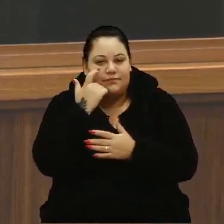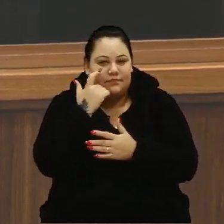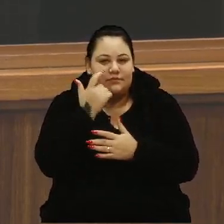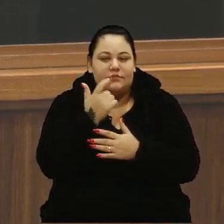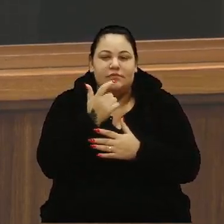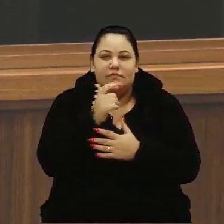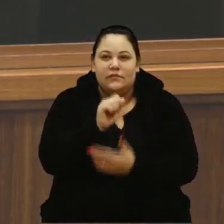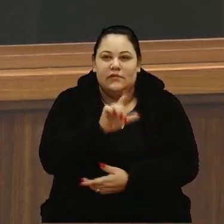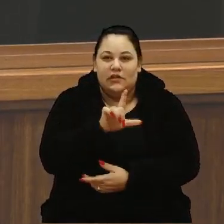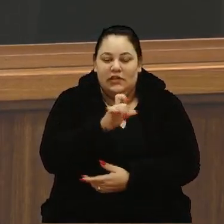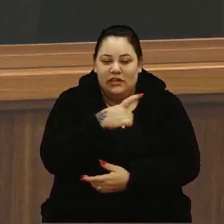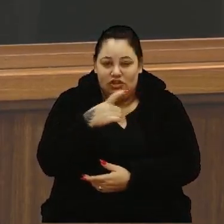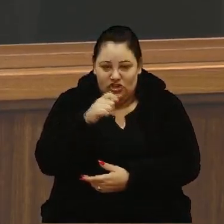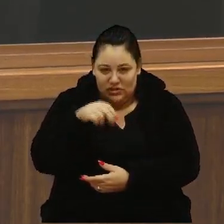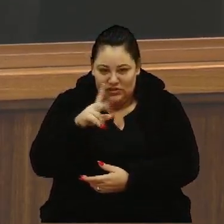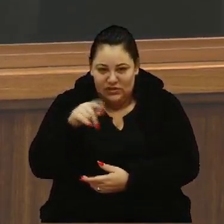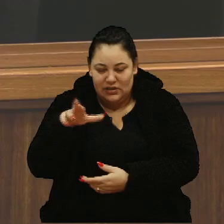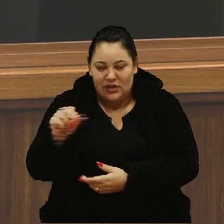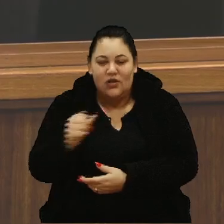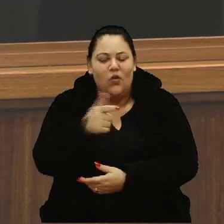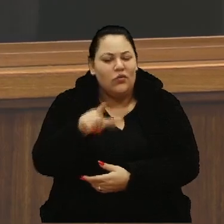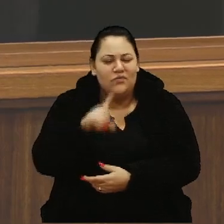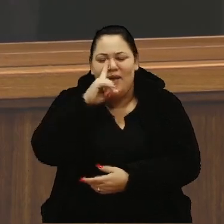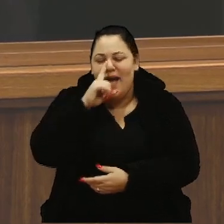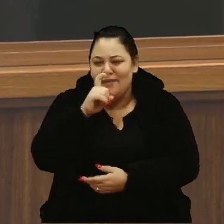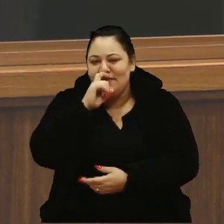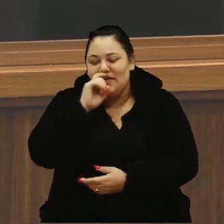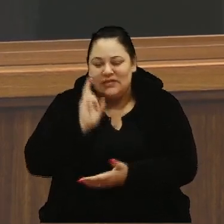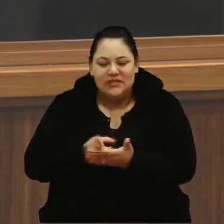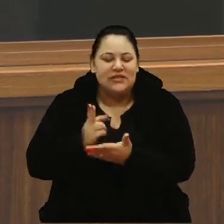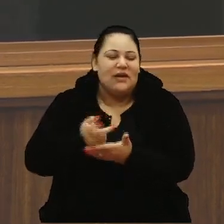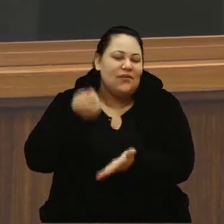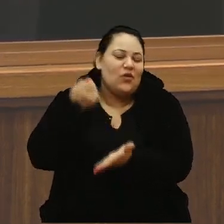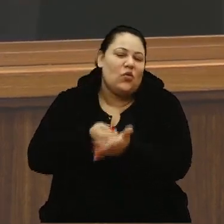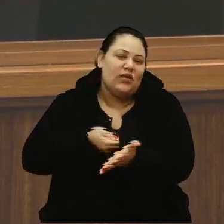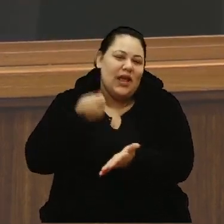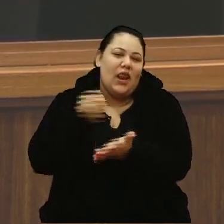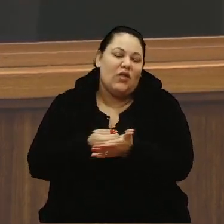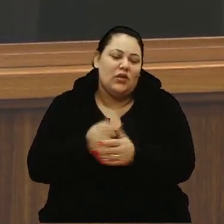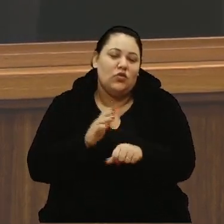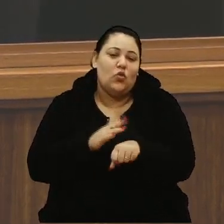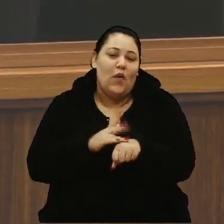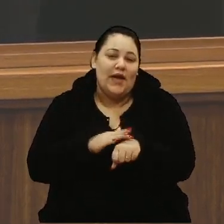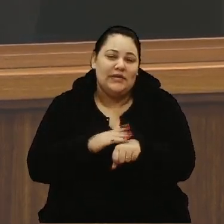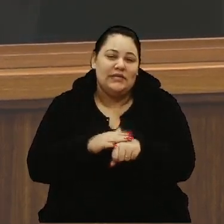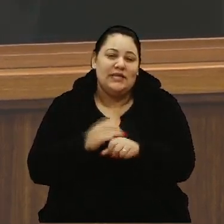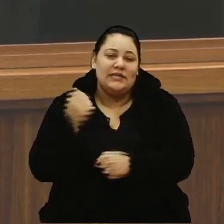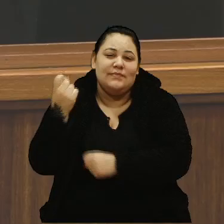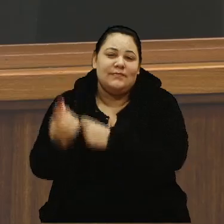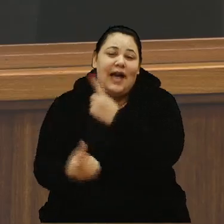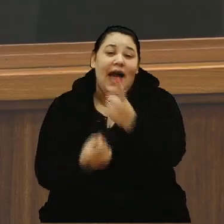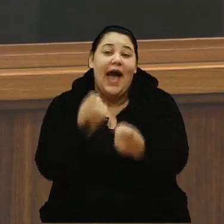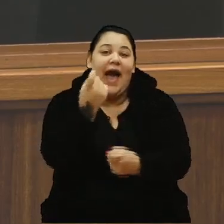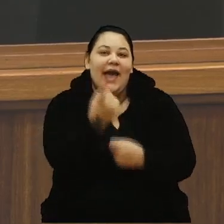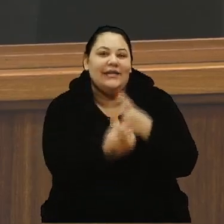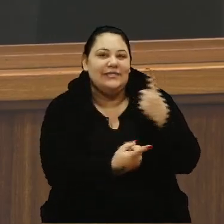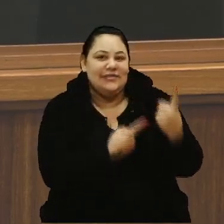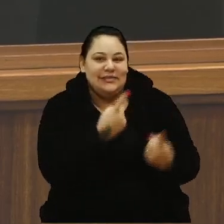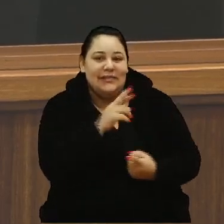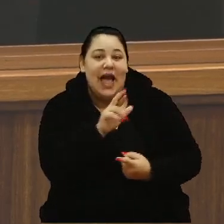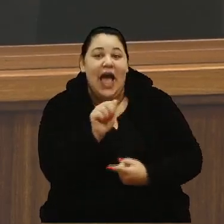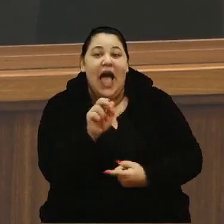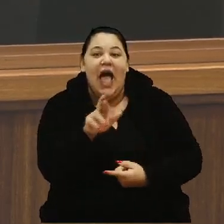mães, alguns pais também, sempre nessa luta da questão de doenças raras, né? Então,